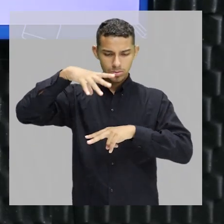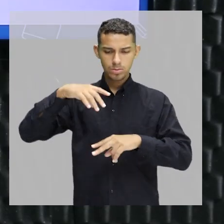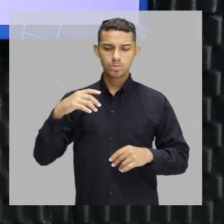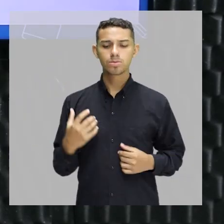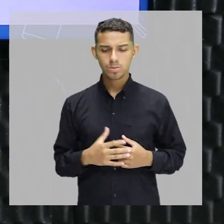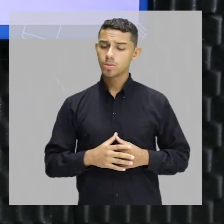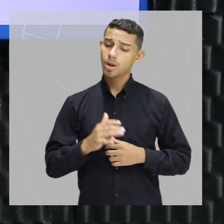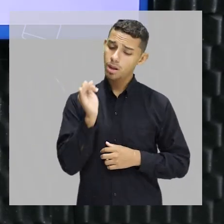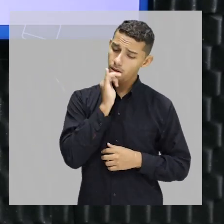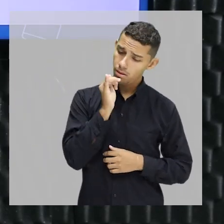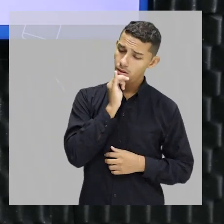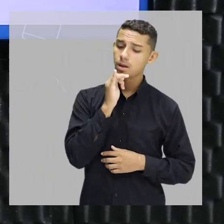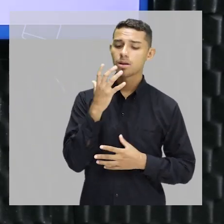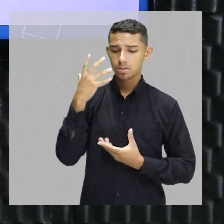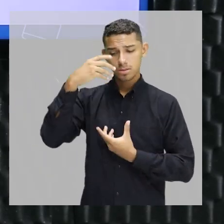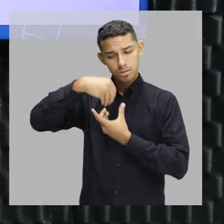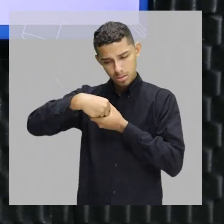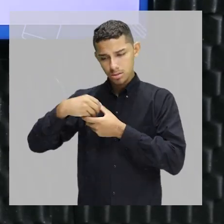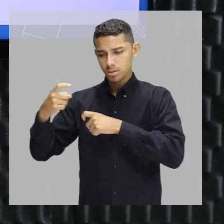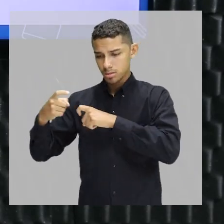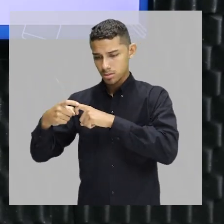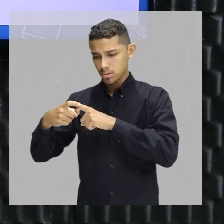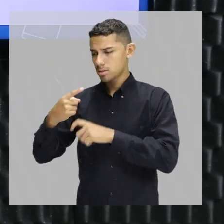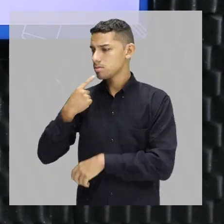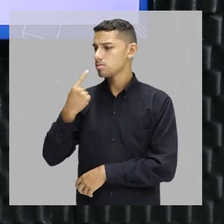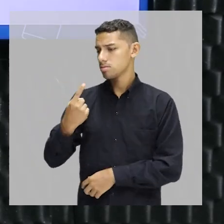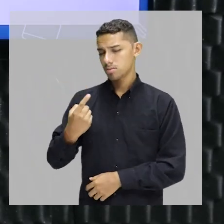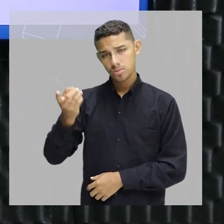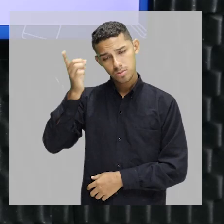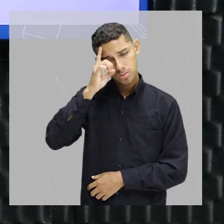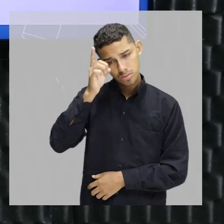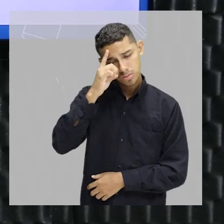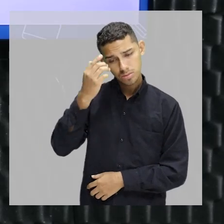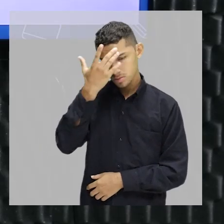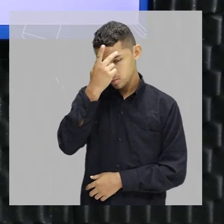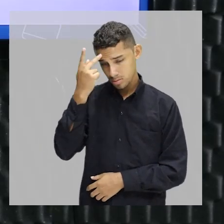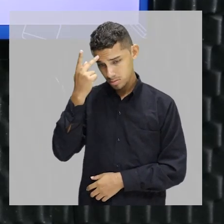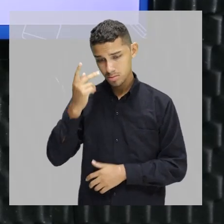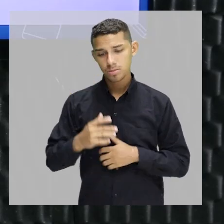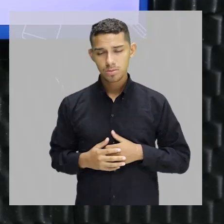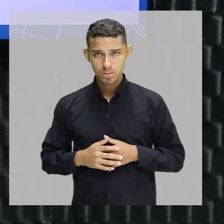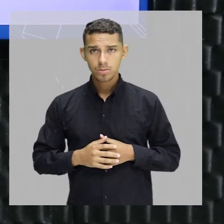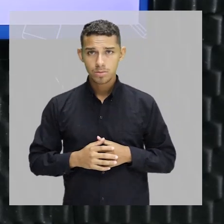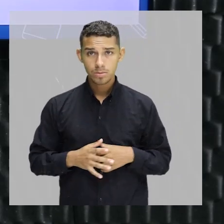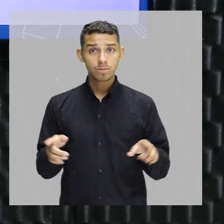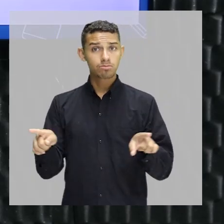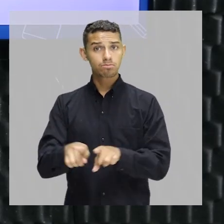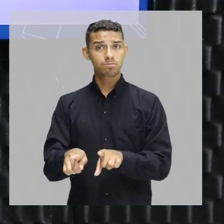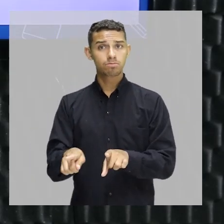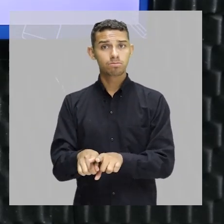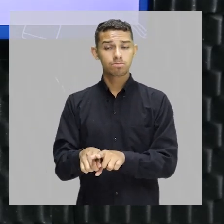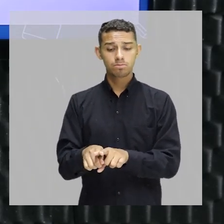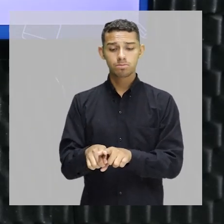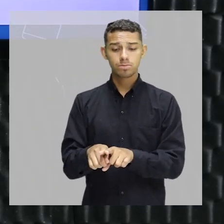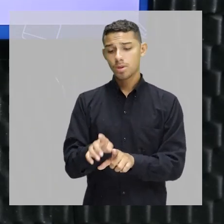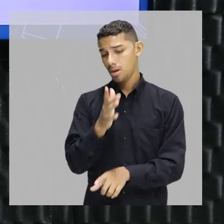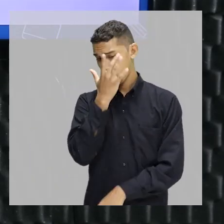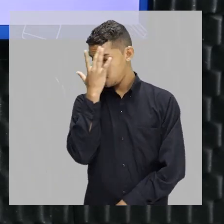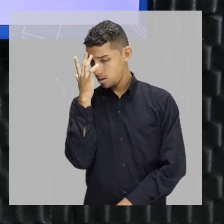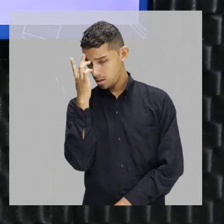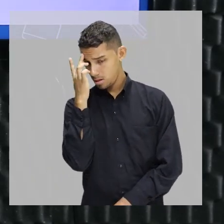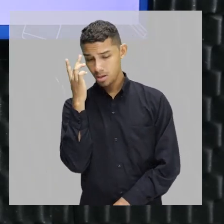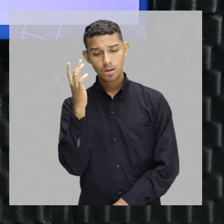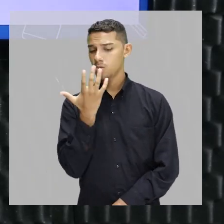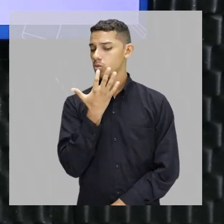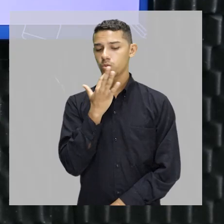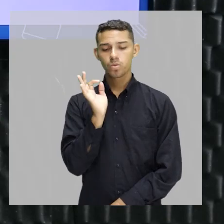Então são exemplos de aceleradores que estão próximos, né? Estão no cotidiano das pessoas, ok? E que, né, as pessoas não conhecem